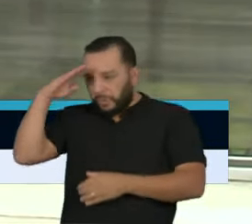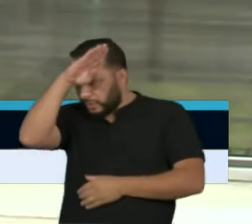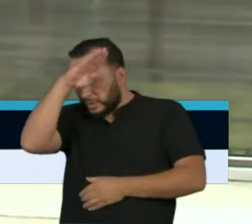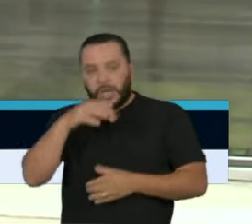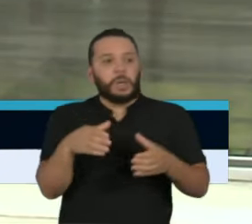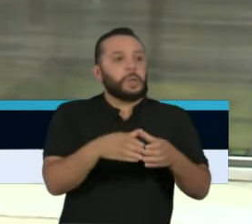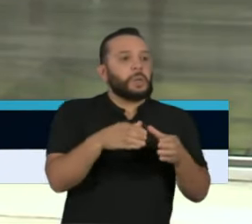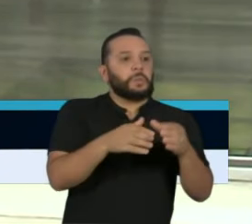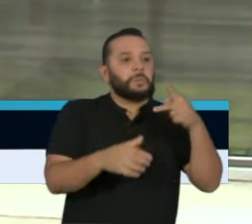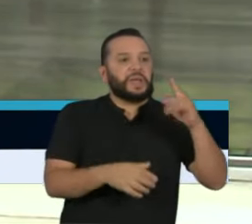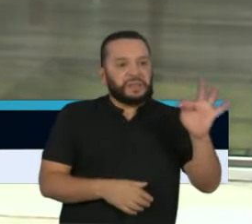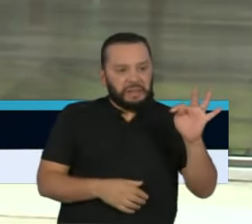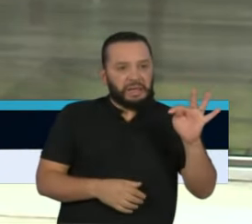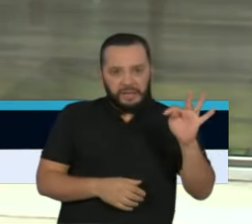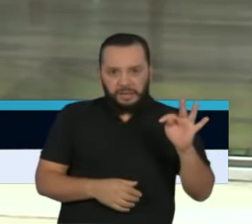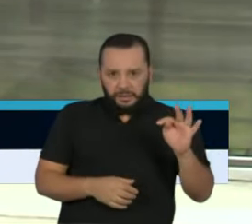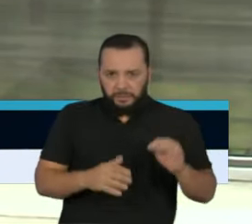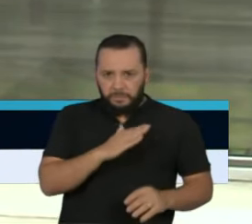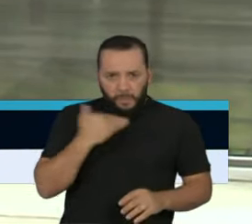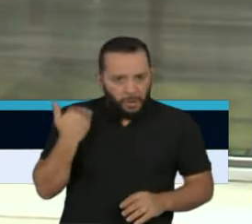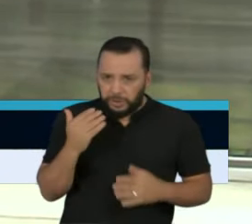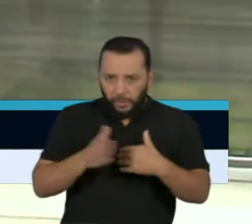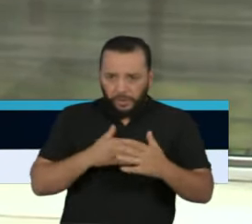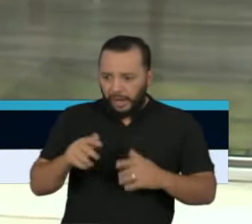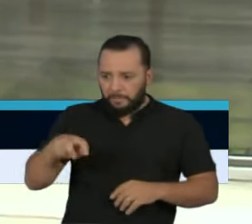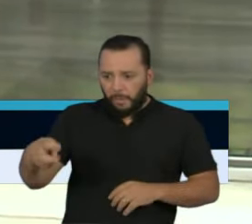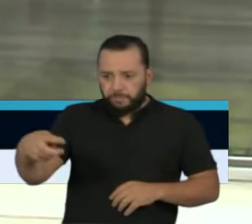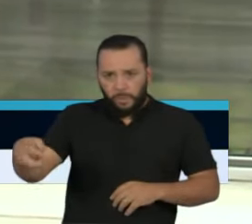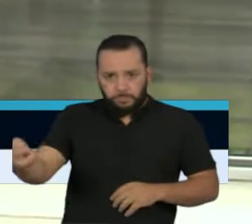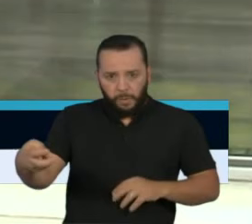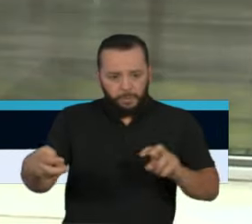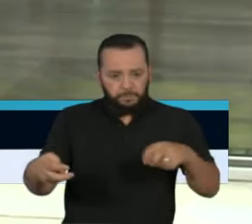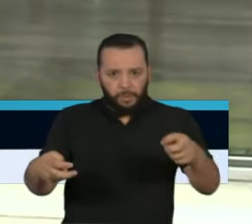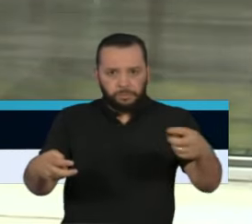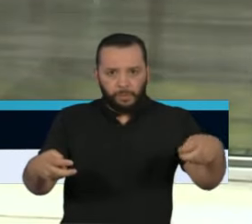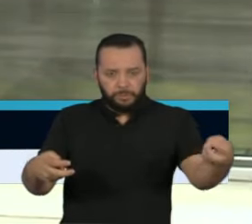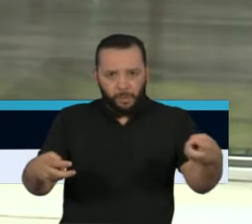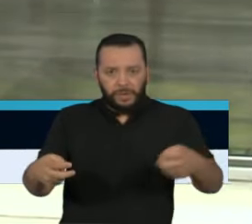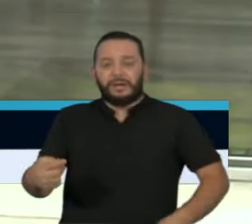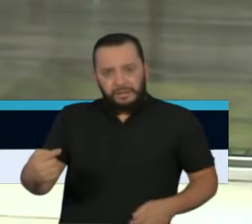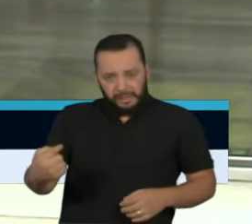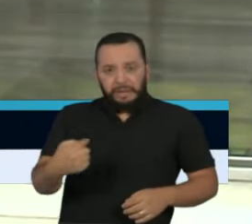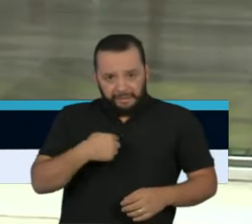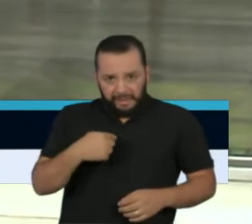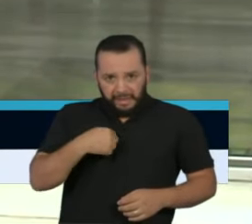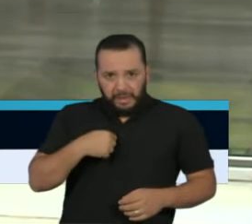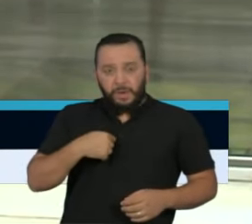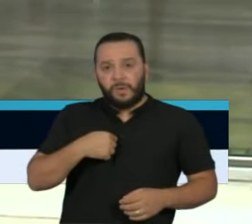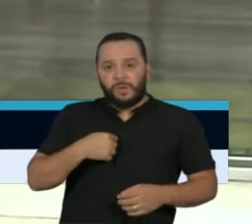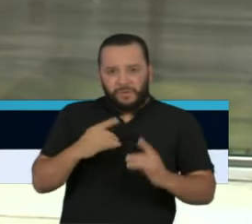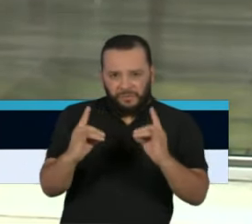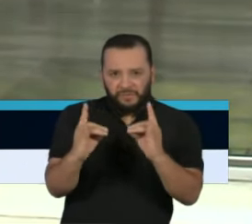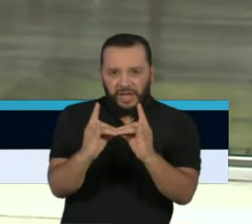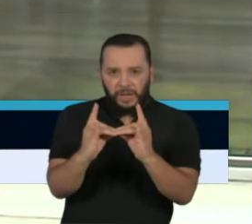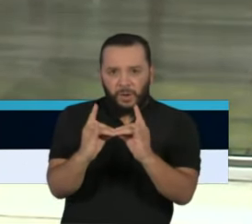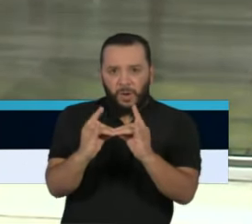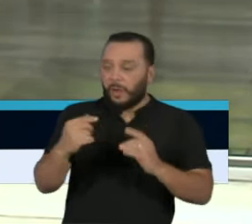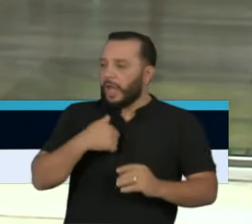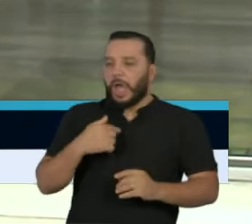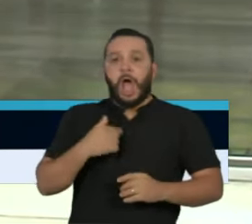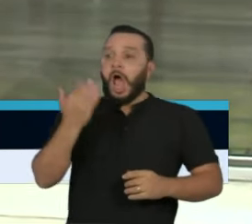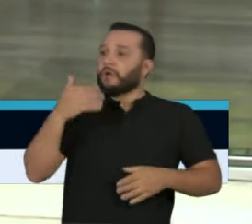petista. E não esperem de mim que eu faça política em velórios. Eu tenho a obrigação